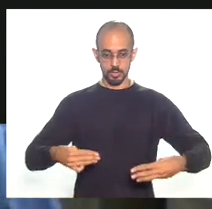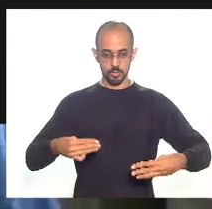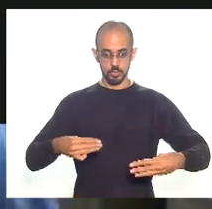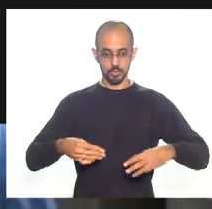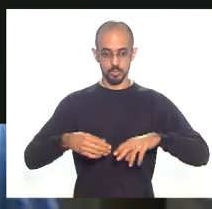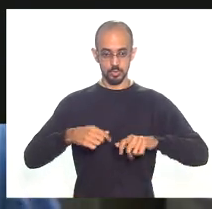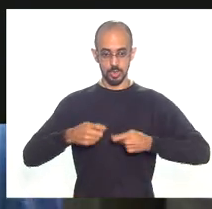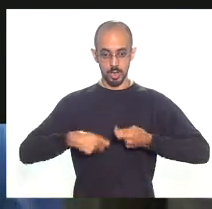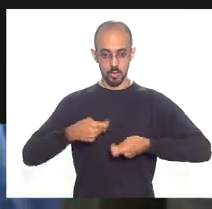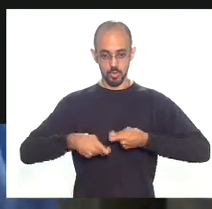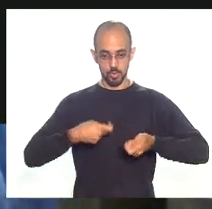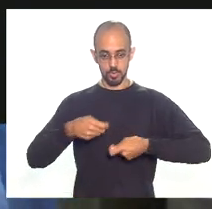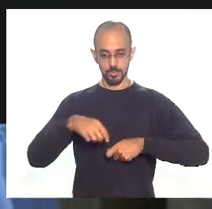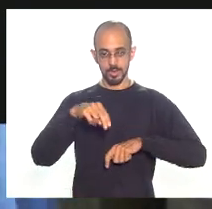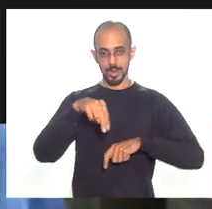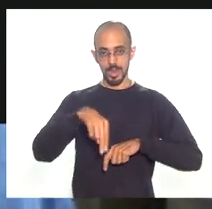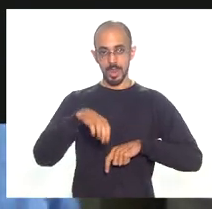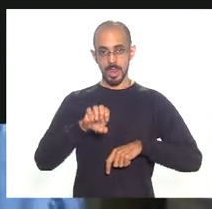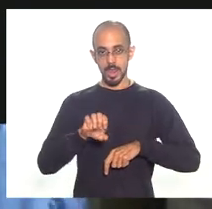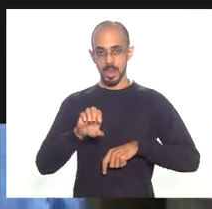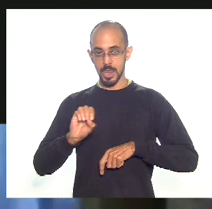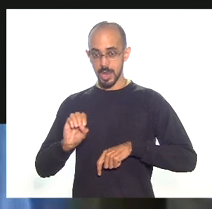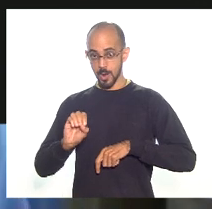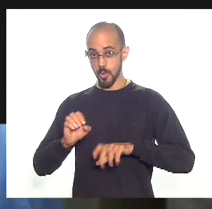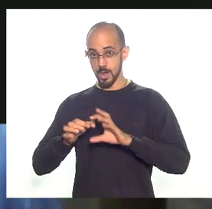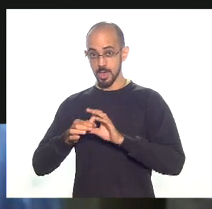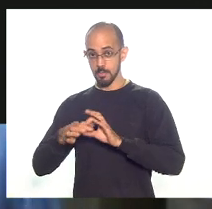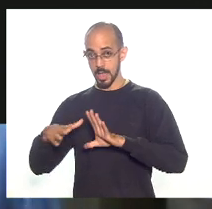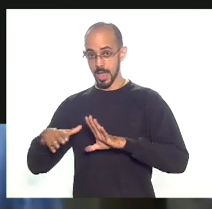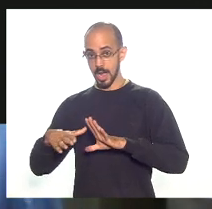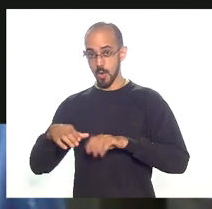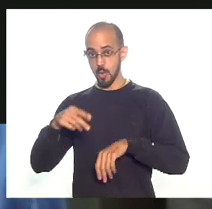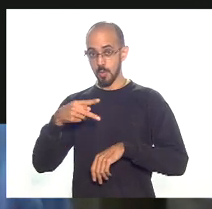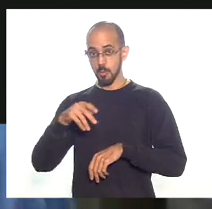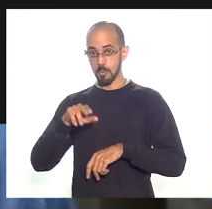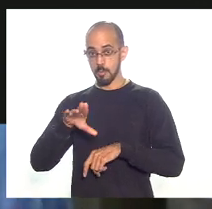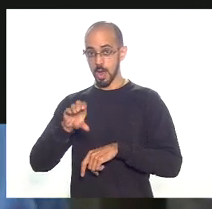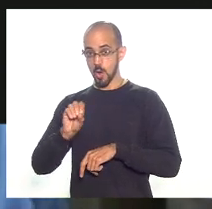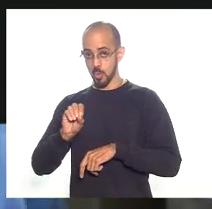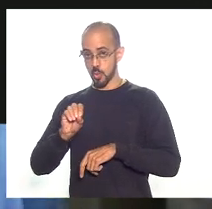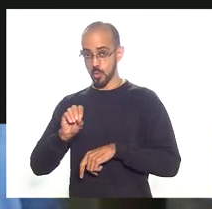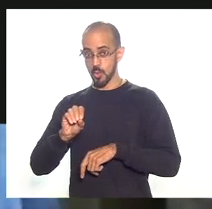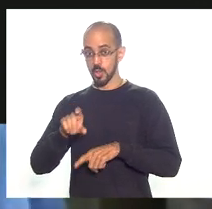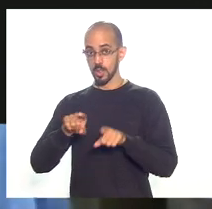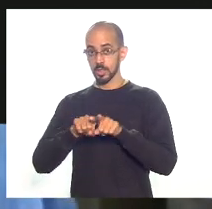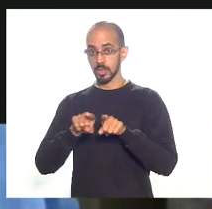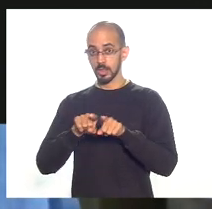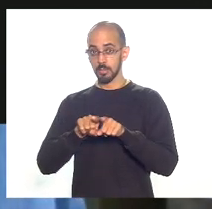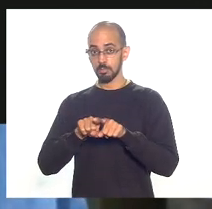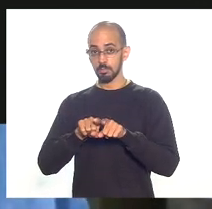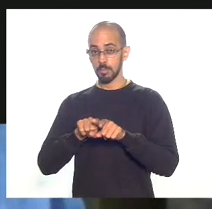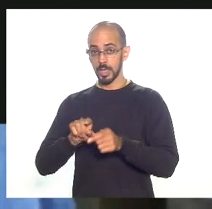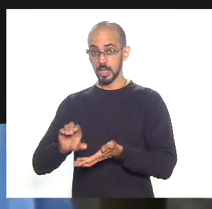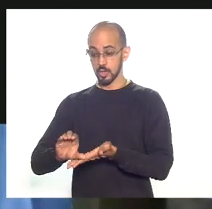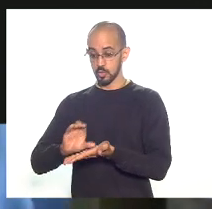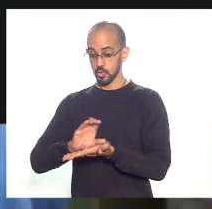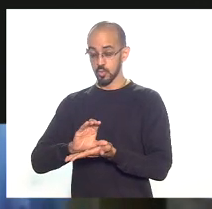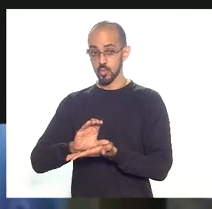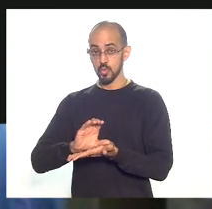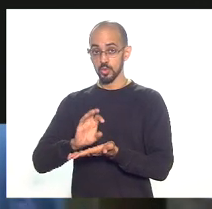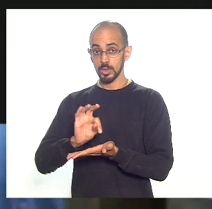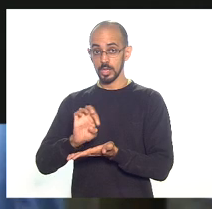neoliberal Paulo Guedes e o tesouro nacional regulamentam